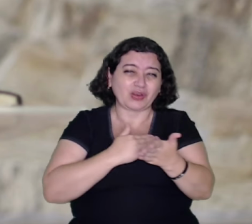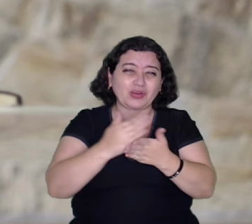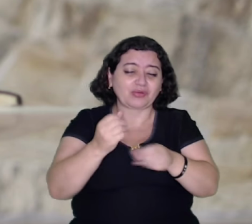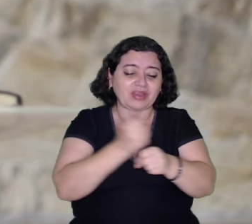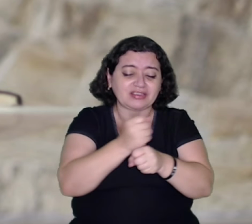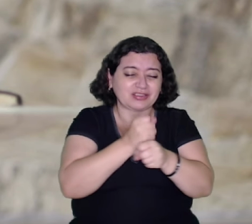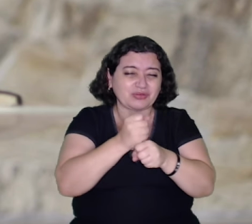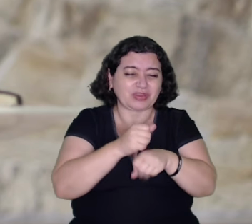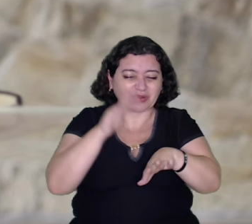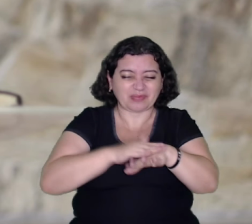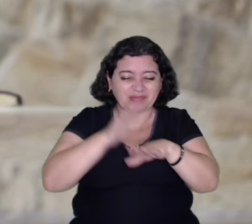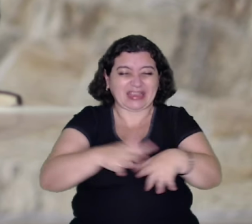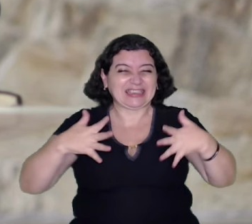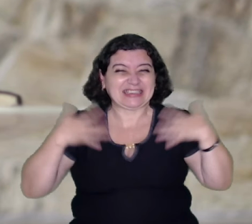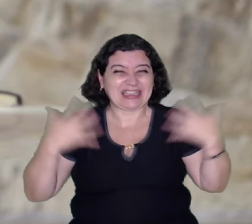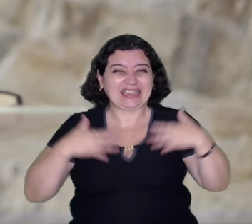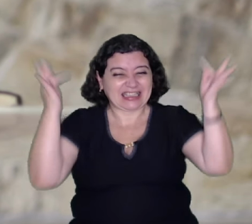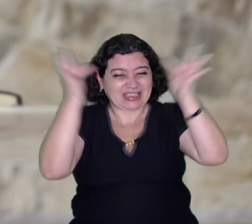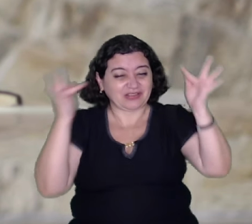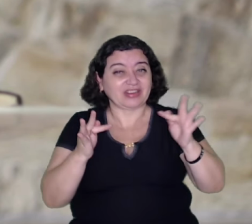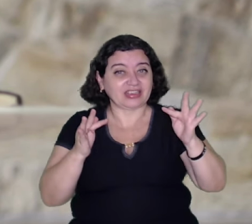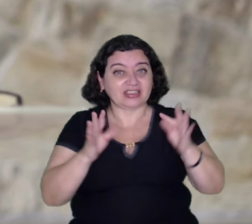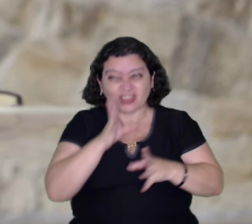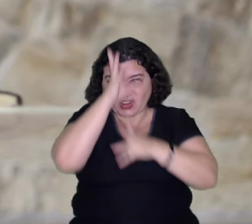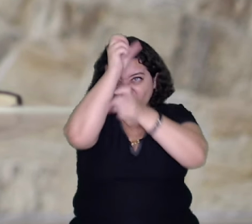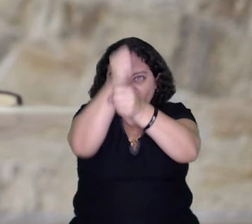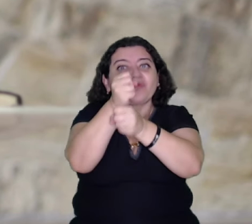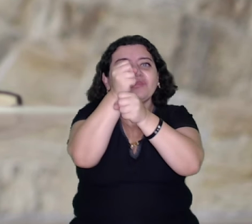alegre, mais feliz, mais confiante.